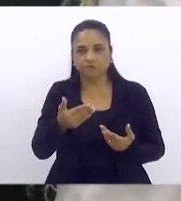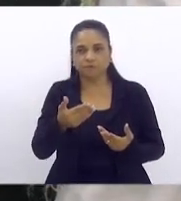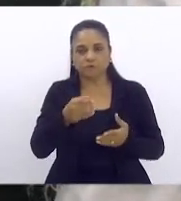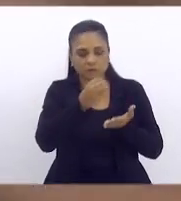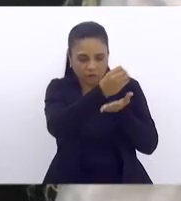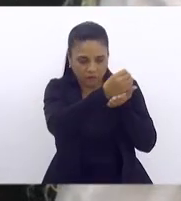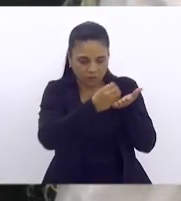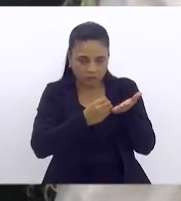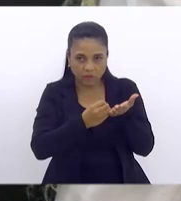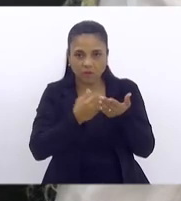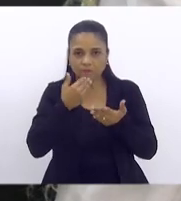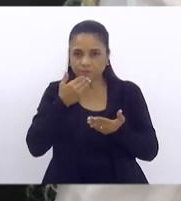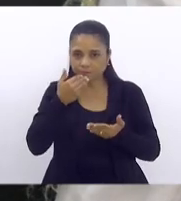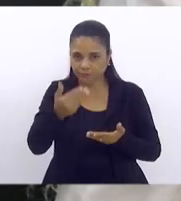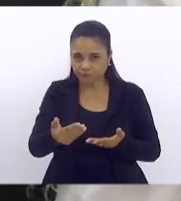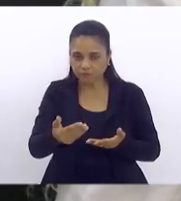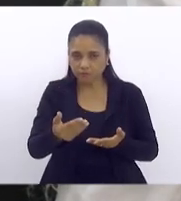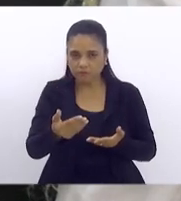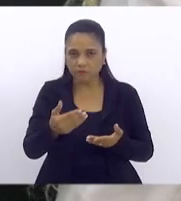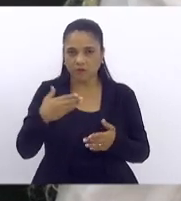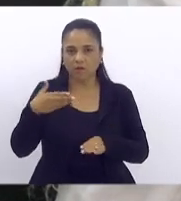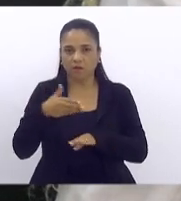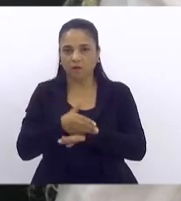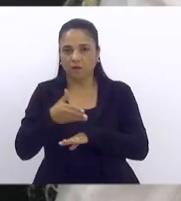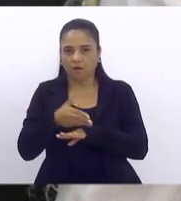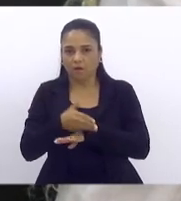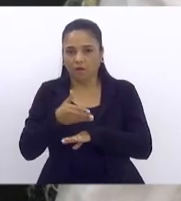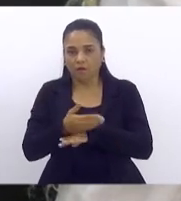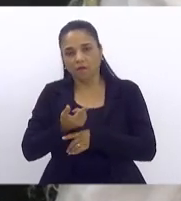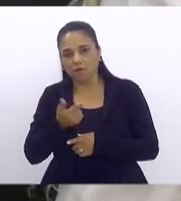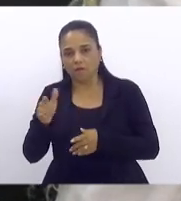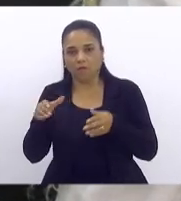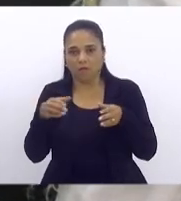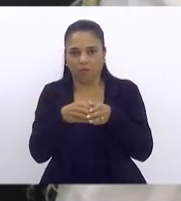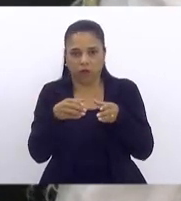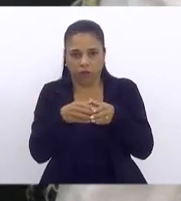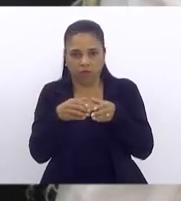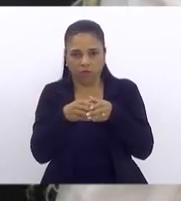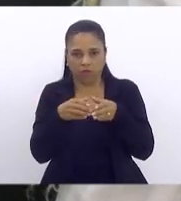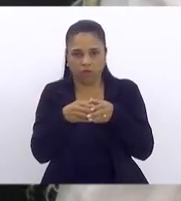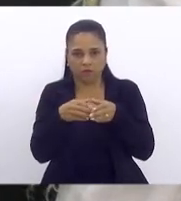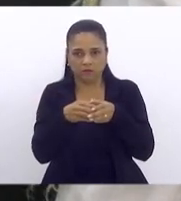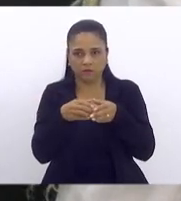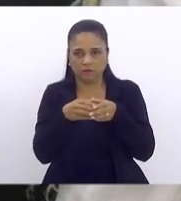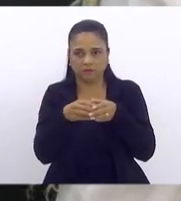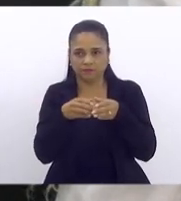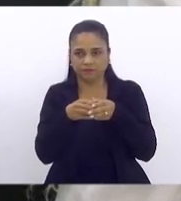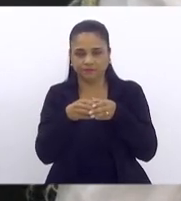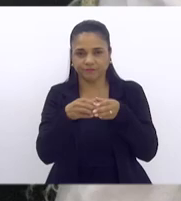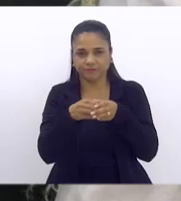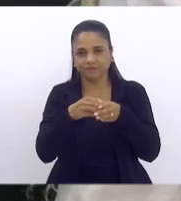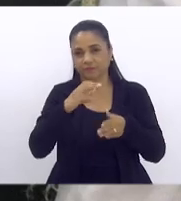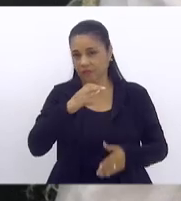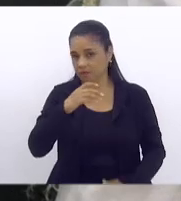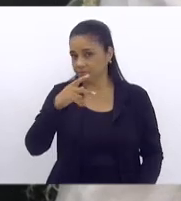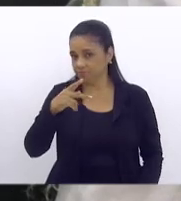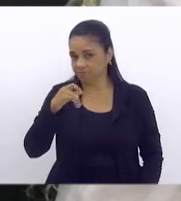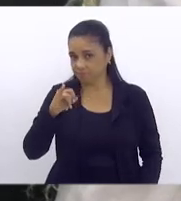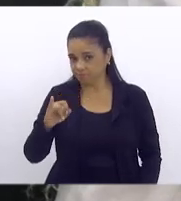ofício solicitando a participação de outros grupos. Esta CPI não pretende, de